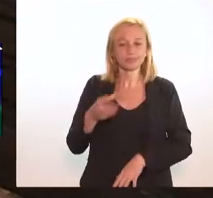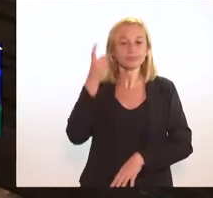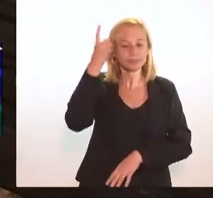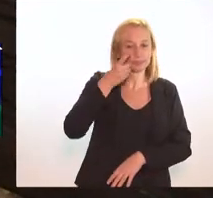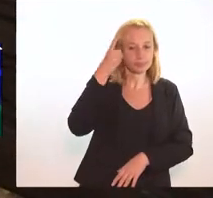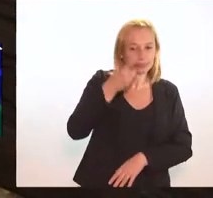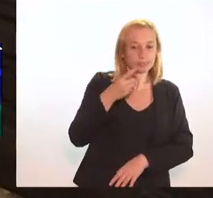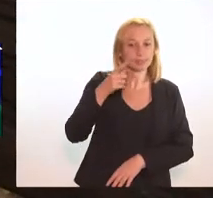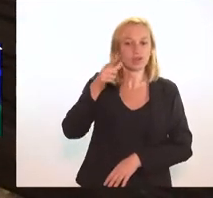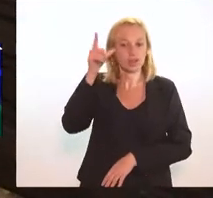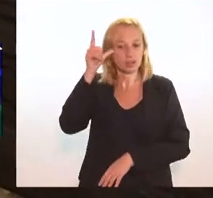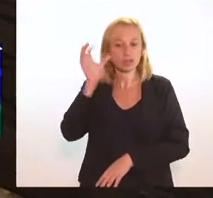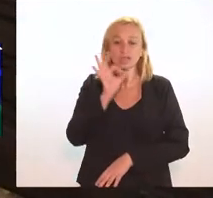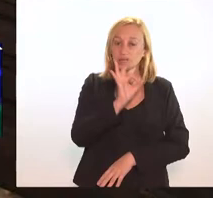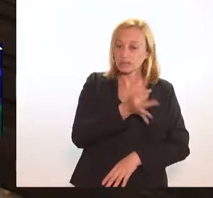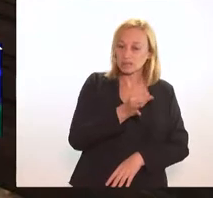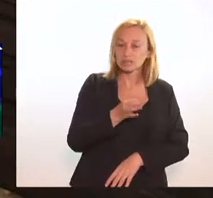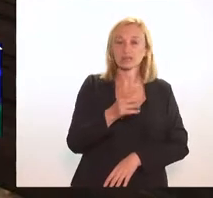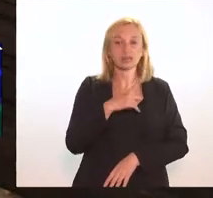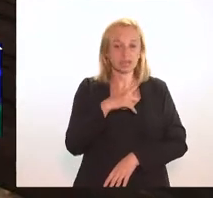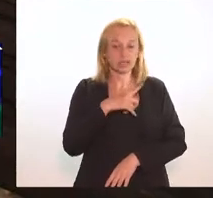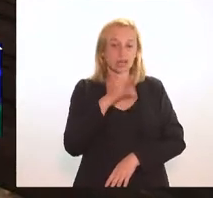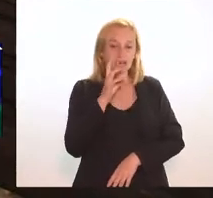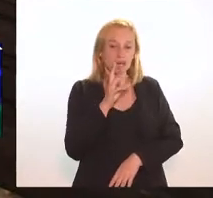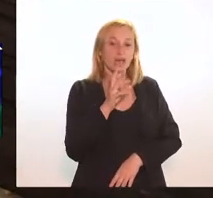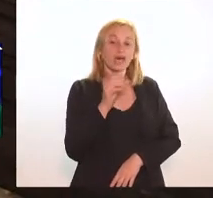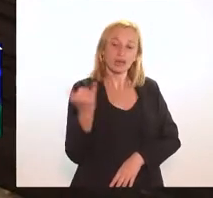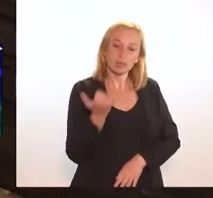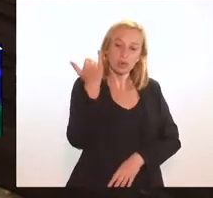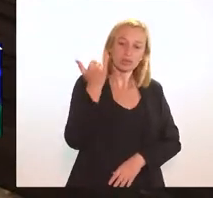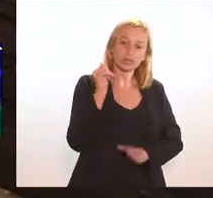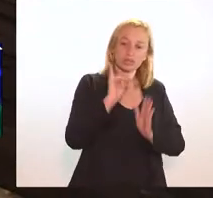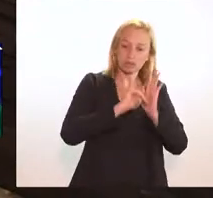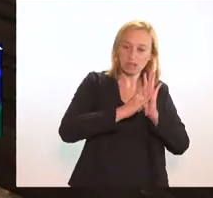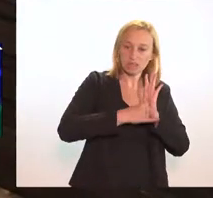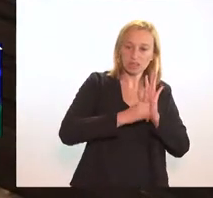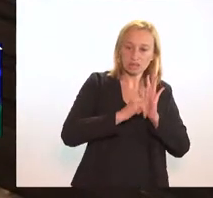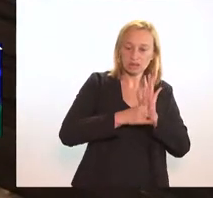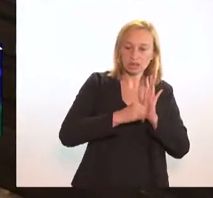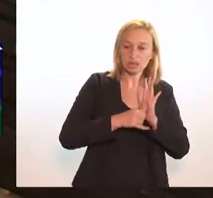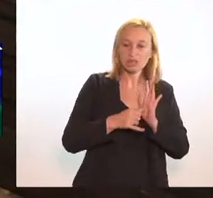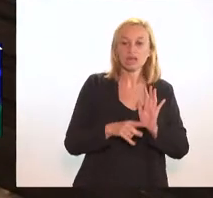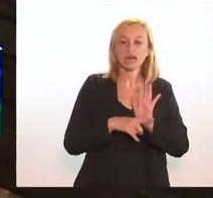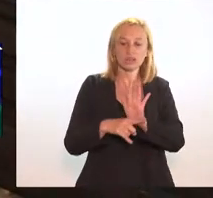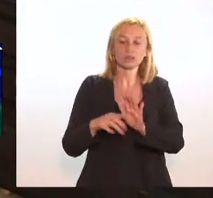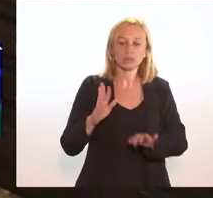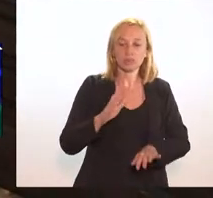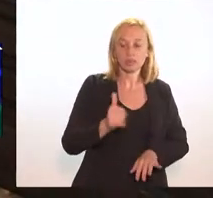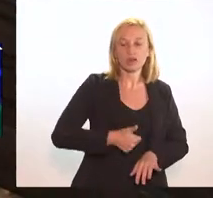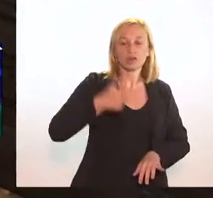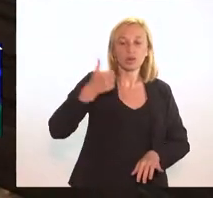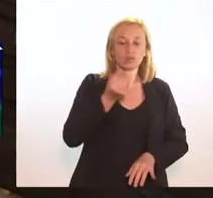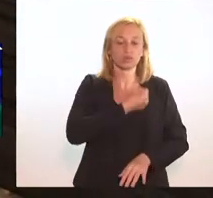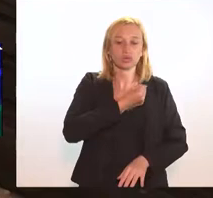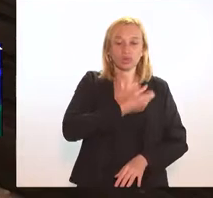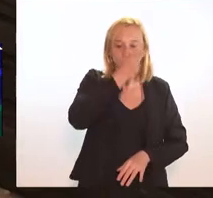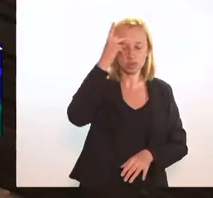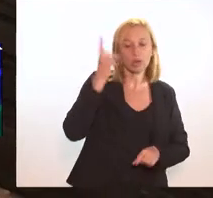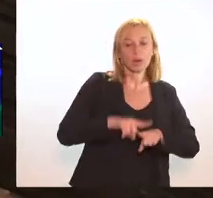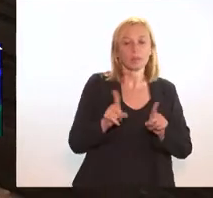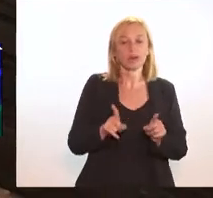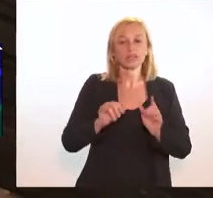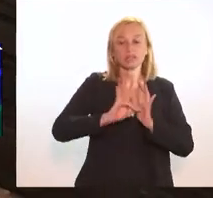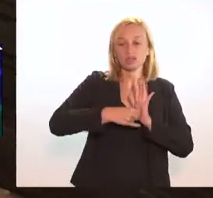tem razão, é importante que esse edital abarque o maior número de pessoas, mas agora, com o